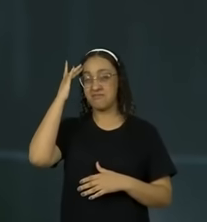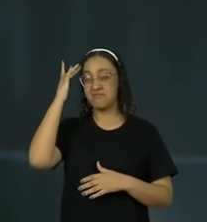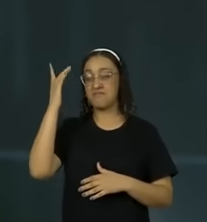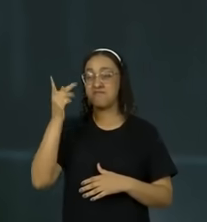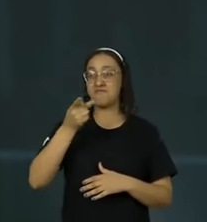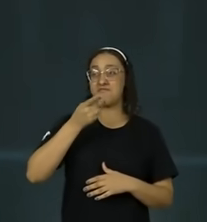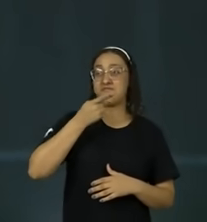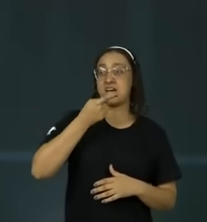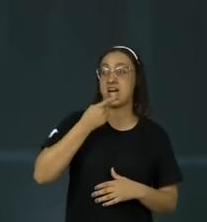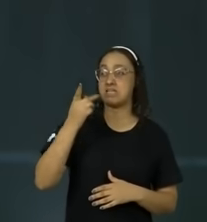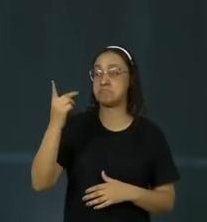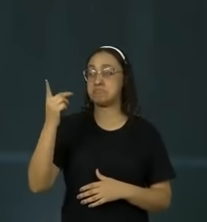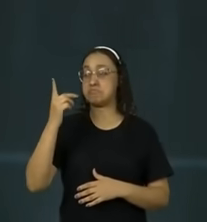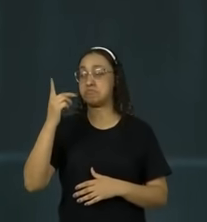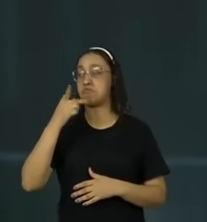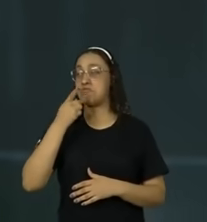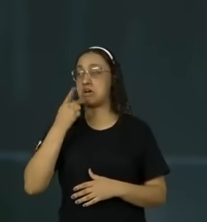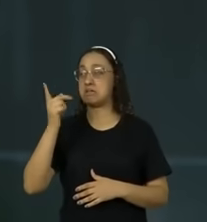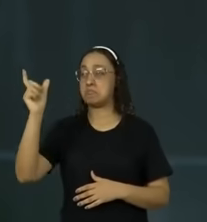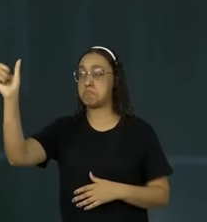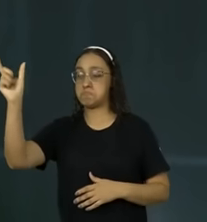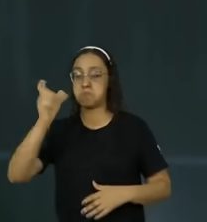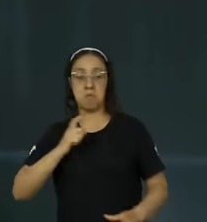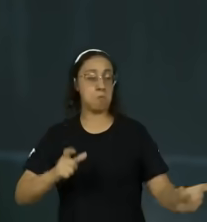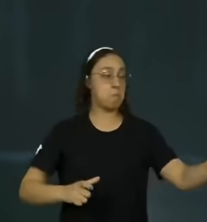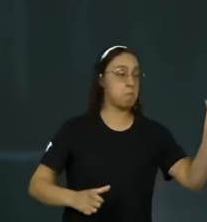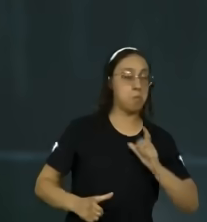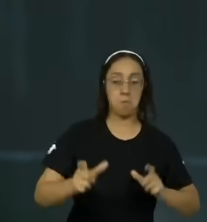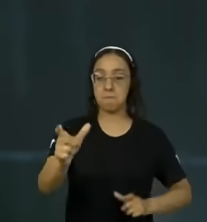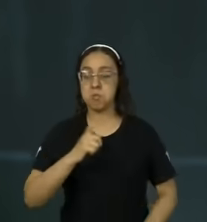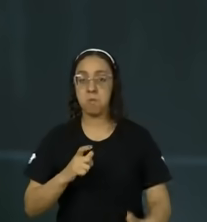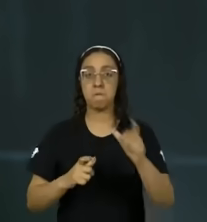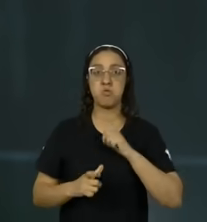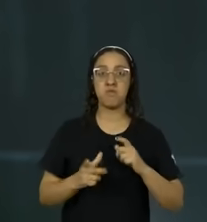fazem, lembra. Quem fala, esquece. Mas quem ouve, lembra.